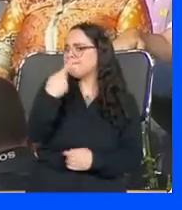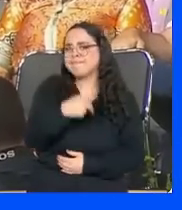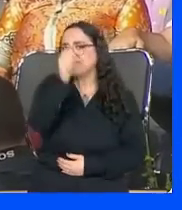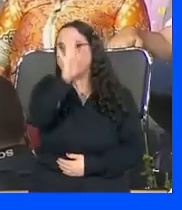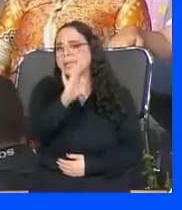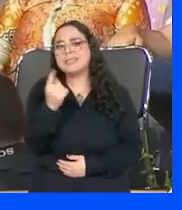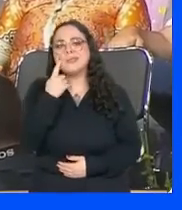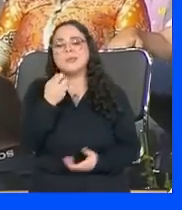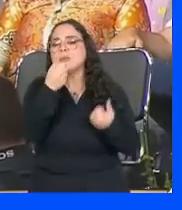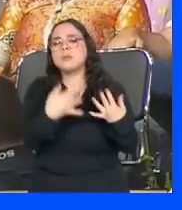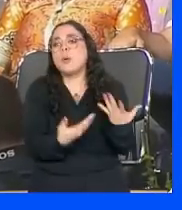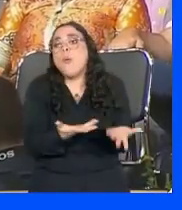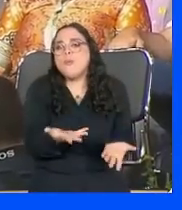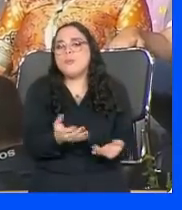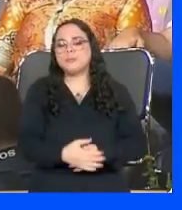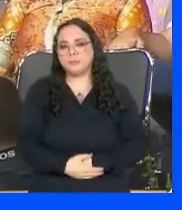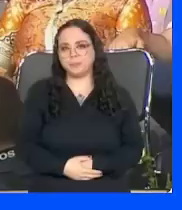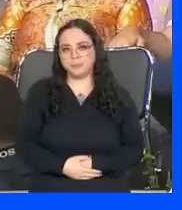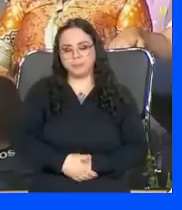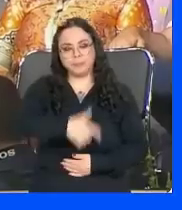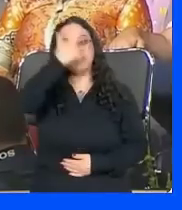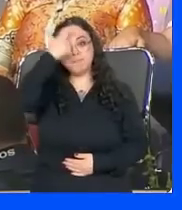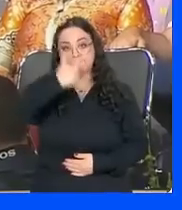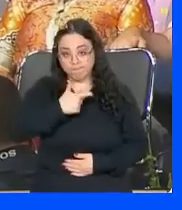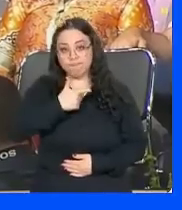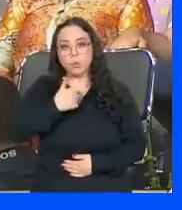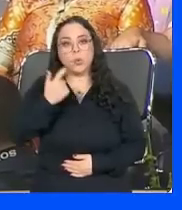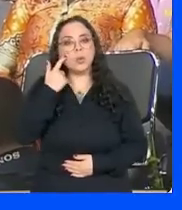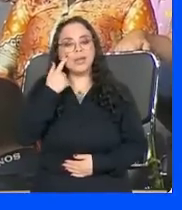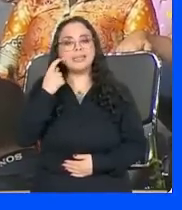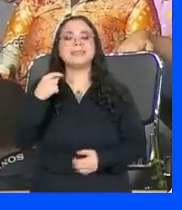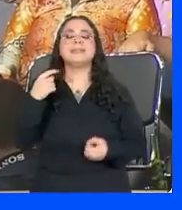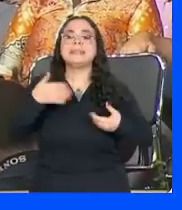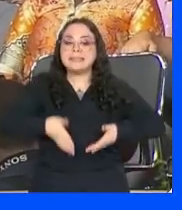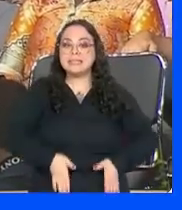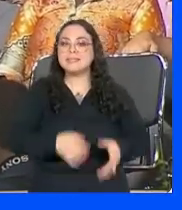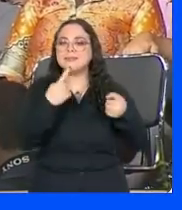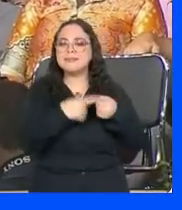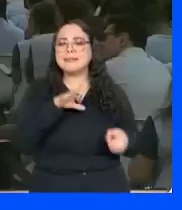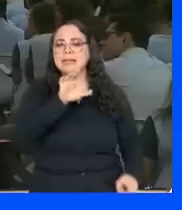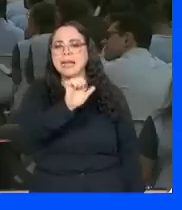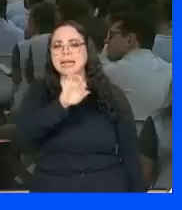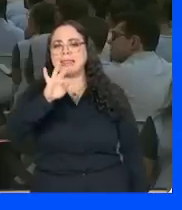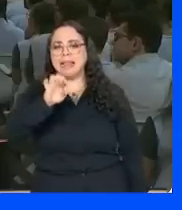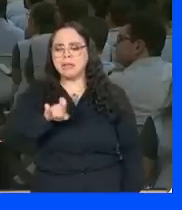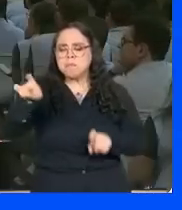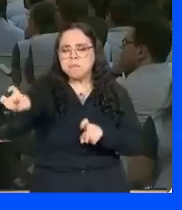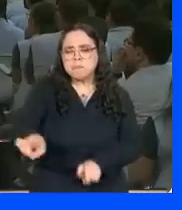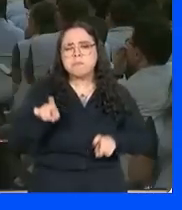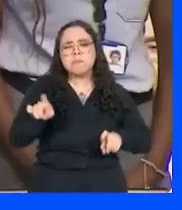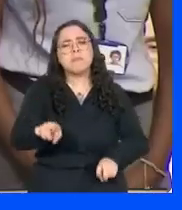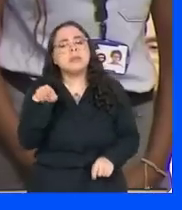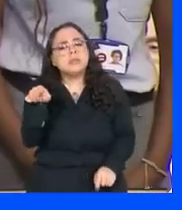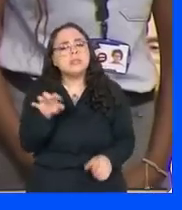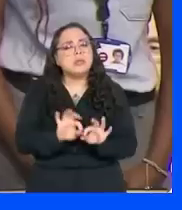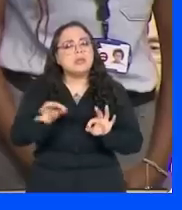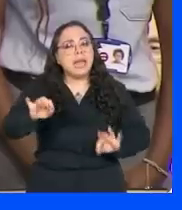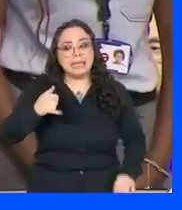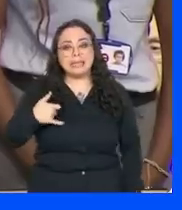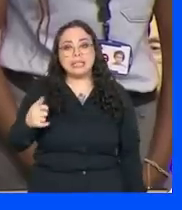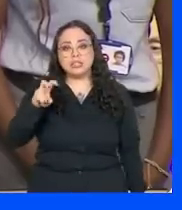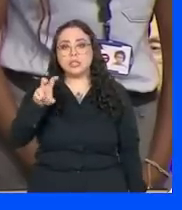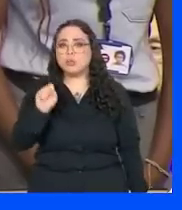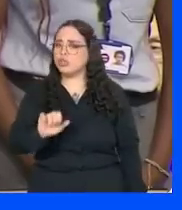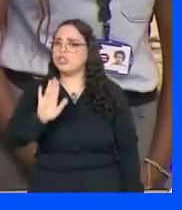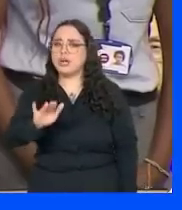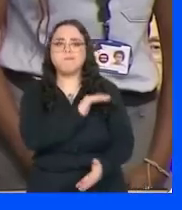país? Que um cara que nasceu em Caeté, que poderia ter morrido de fome antes de completar 5 anos de